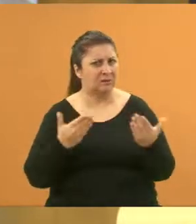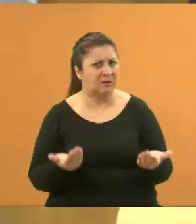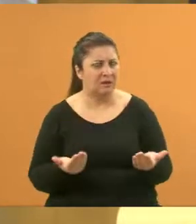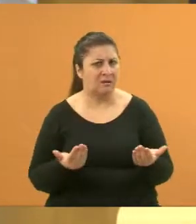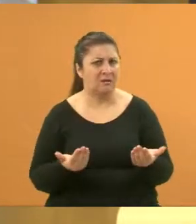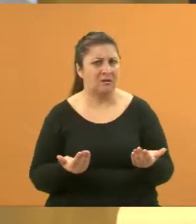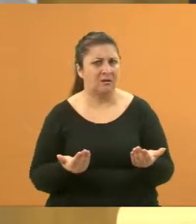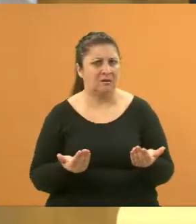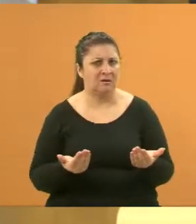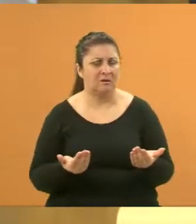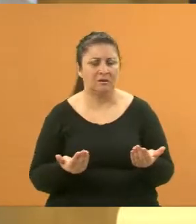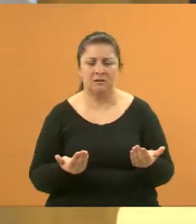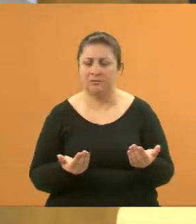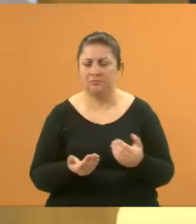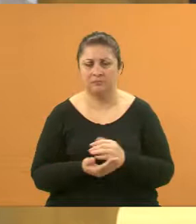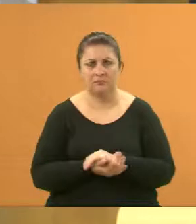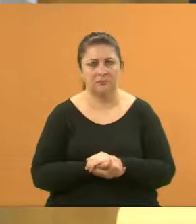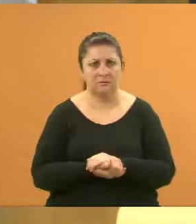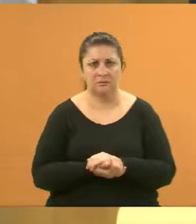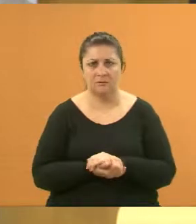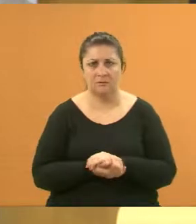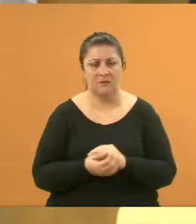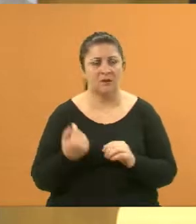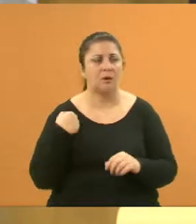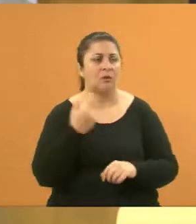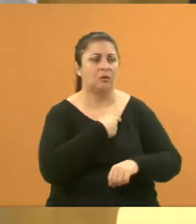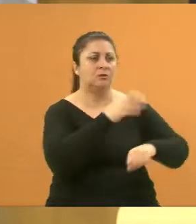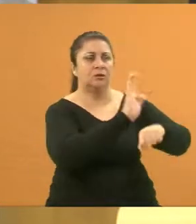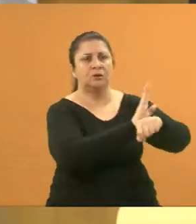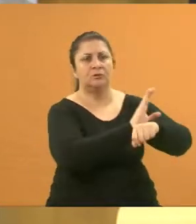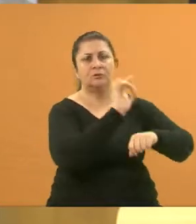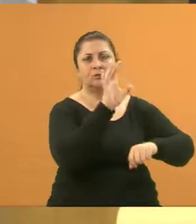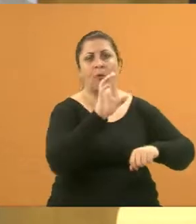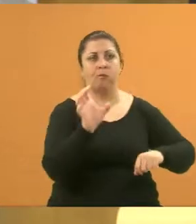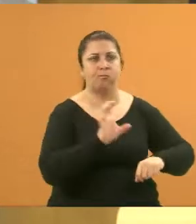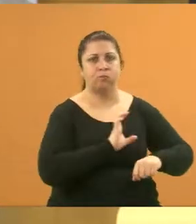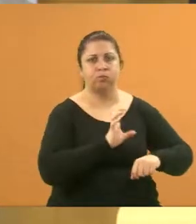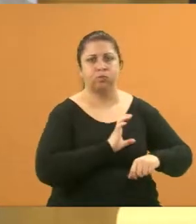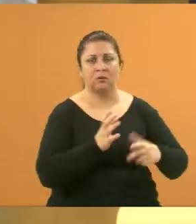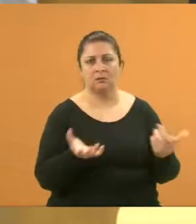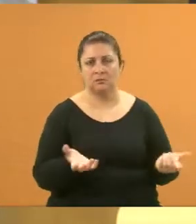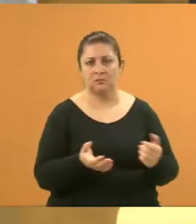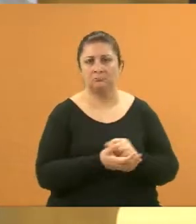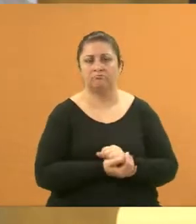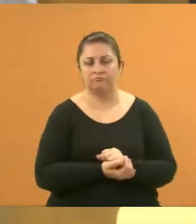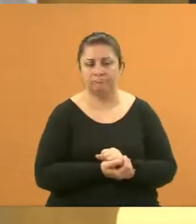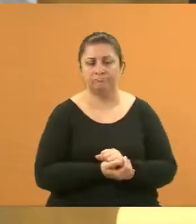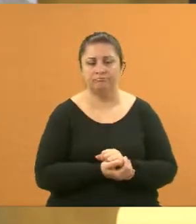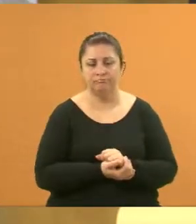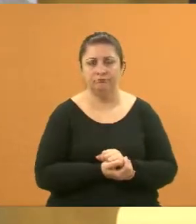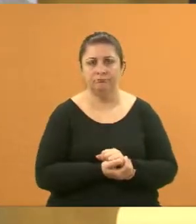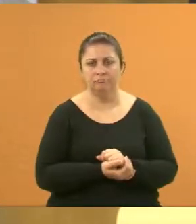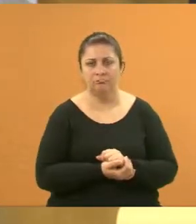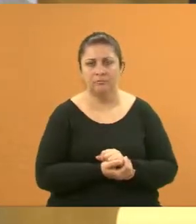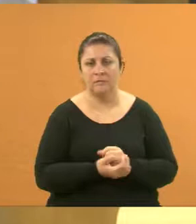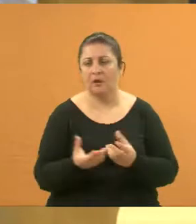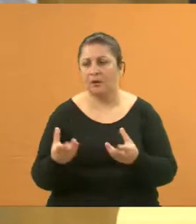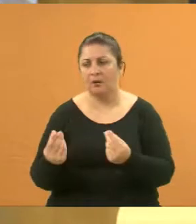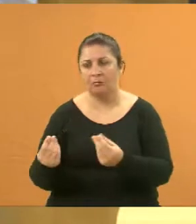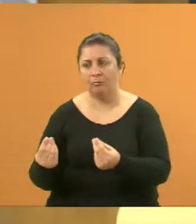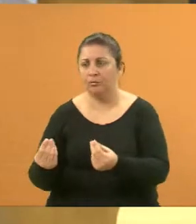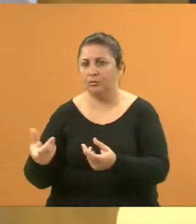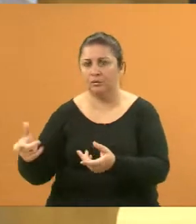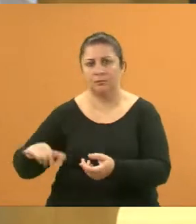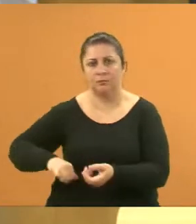está, com certeza a gente vai beneficiar uma parcela da sociedade, enquanto muitos